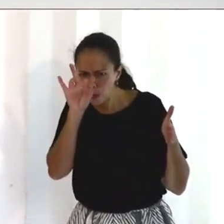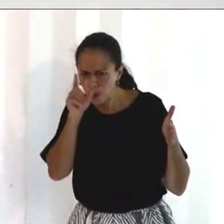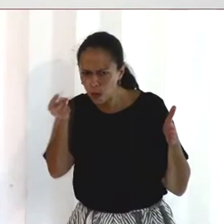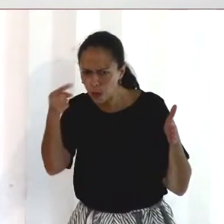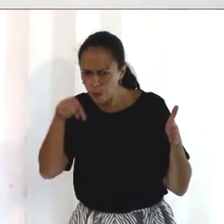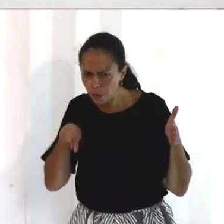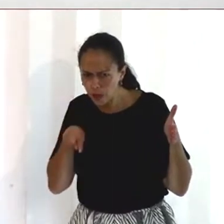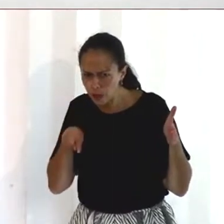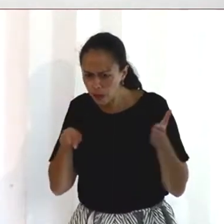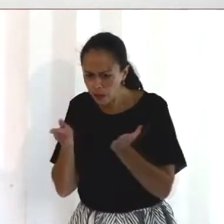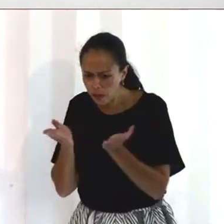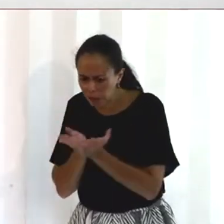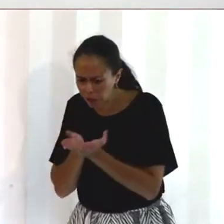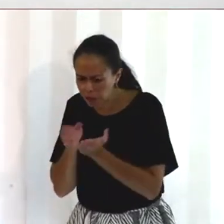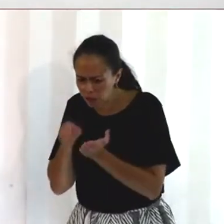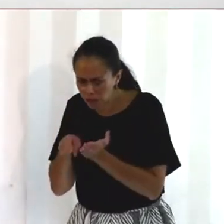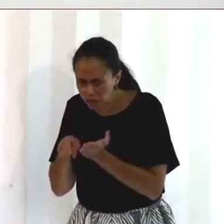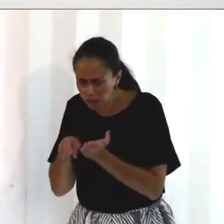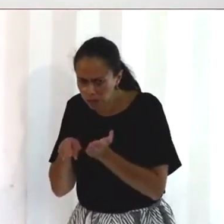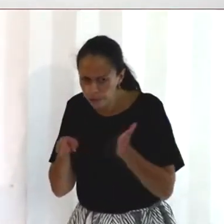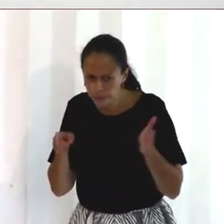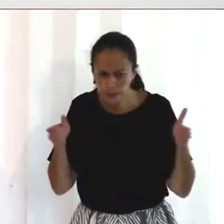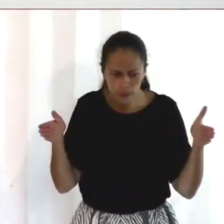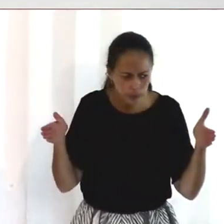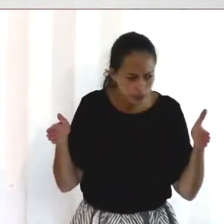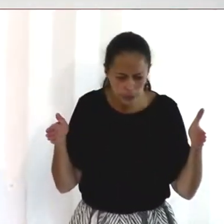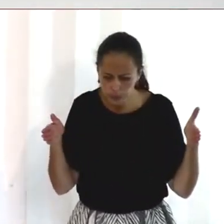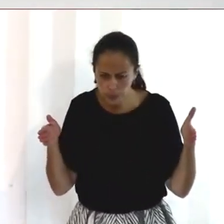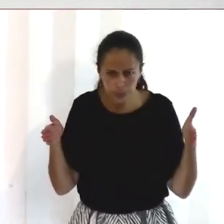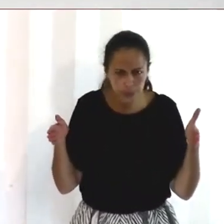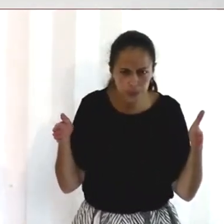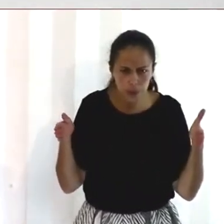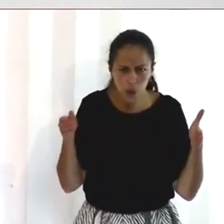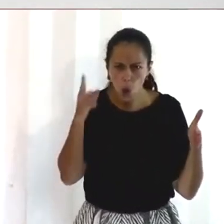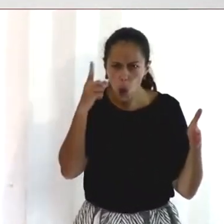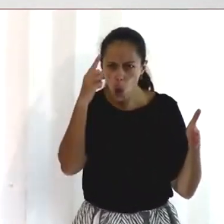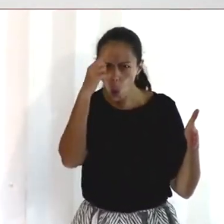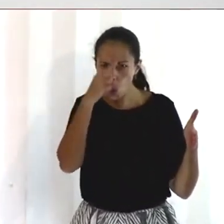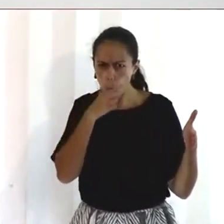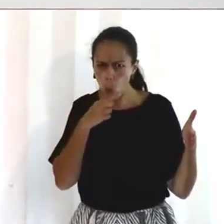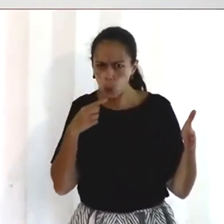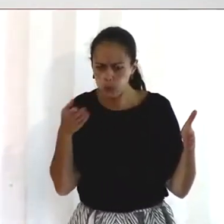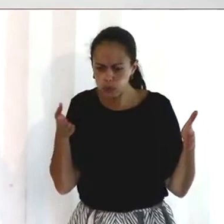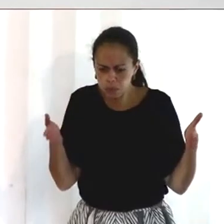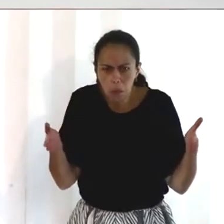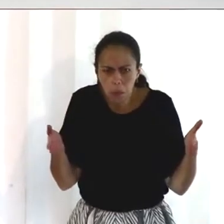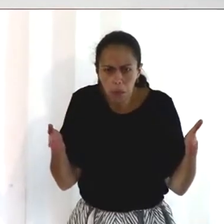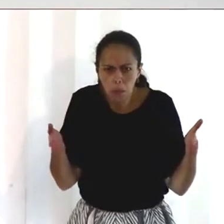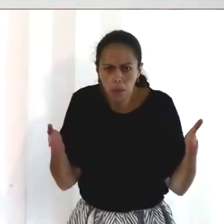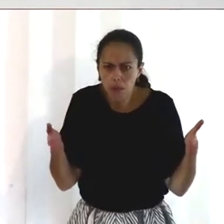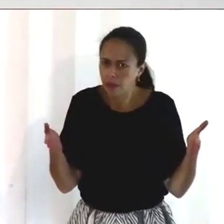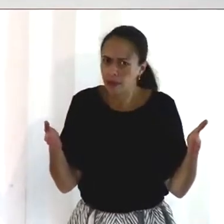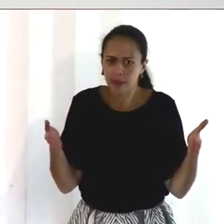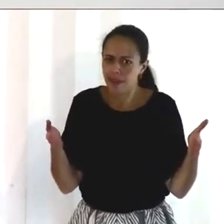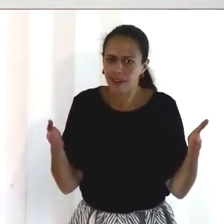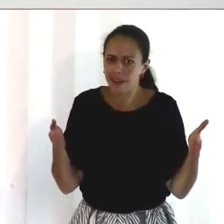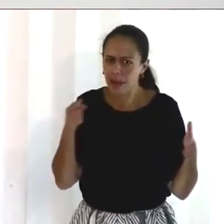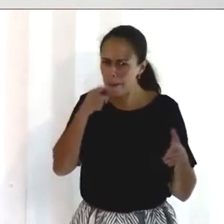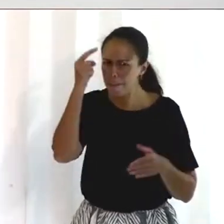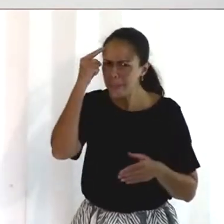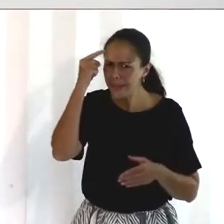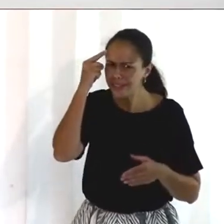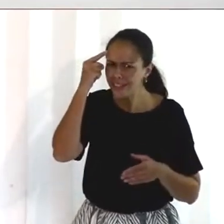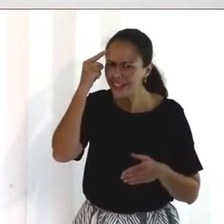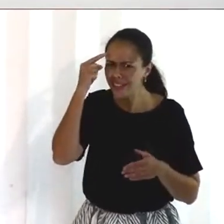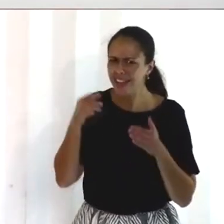hora e pouco pela manhã. Nós não podemos achar que o exercício da fé se resuma a ir à